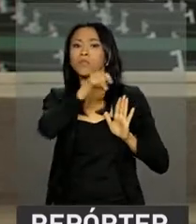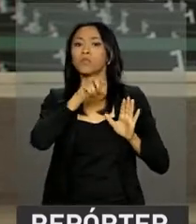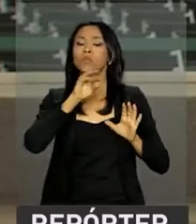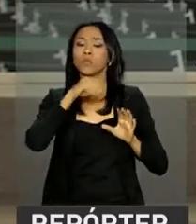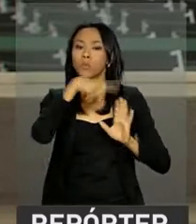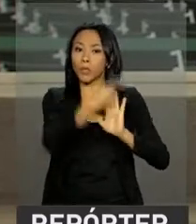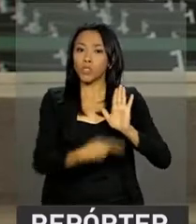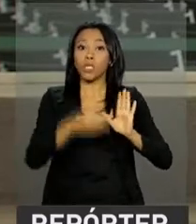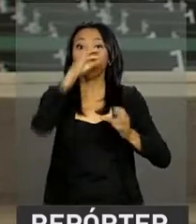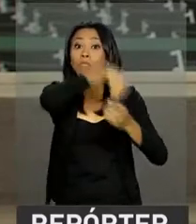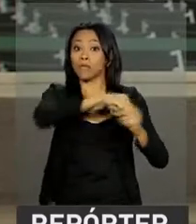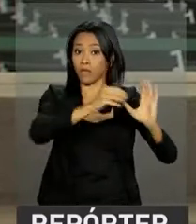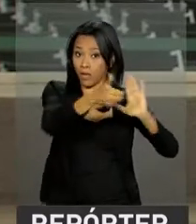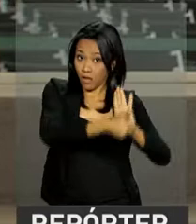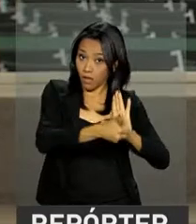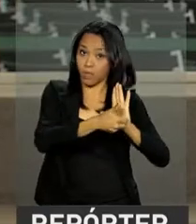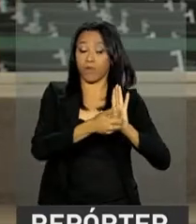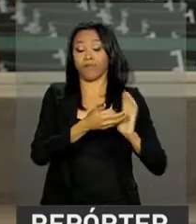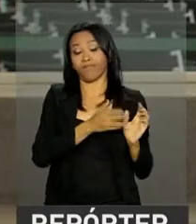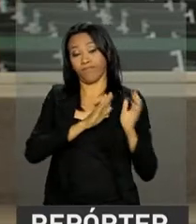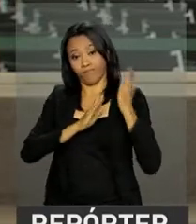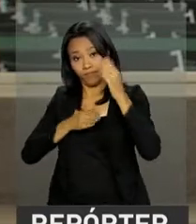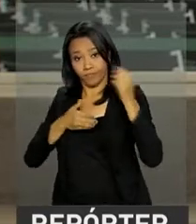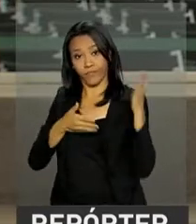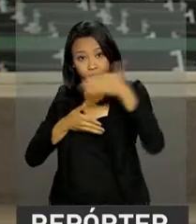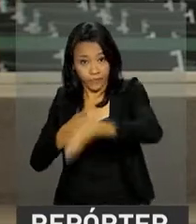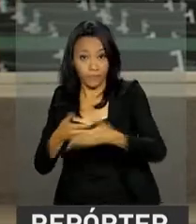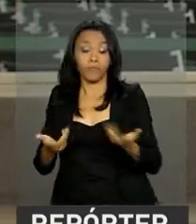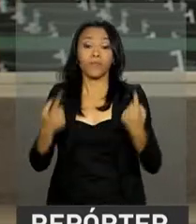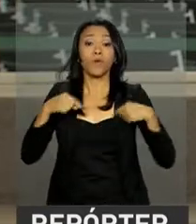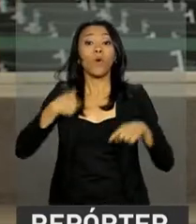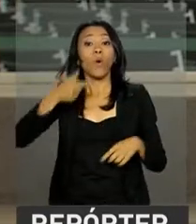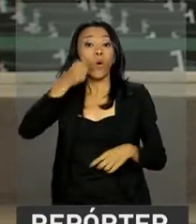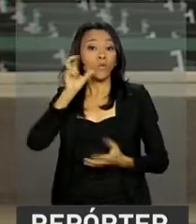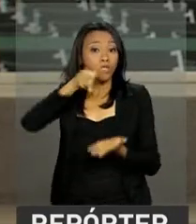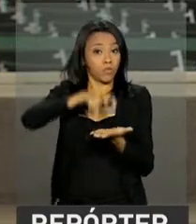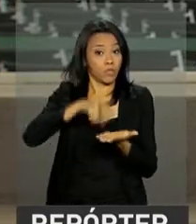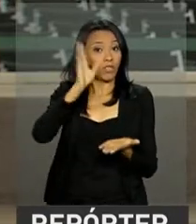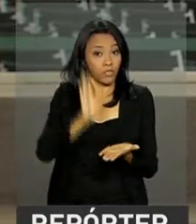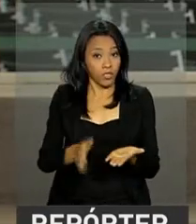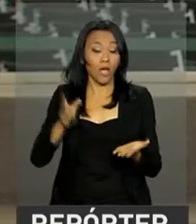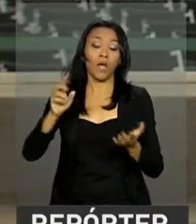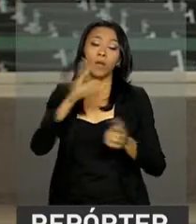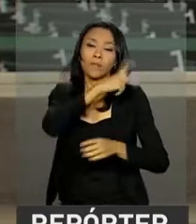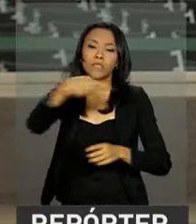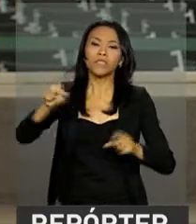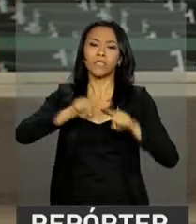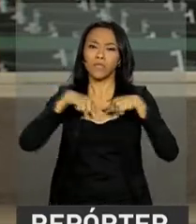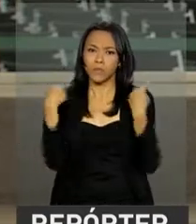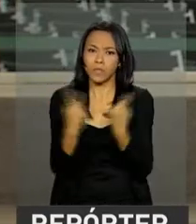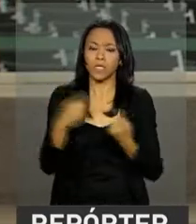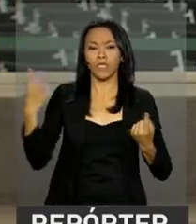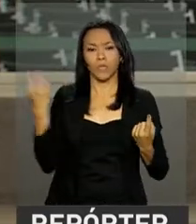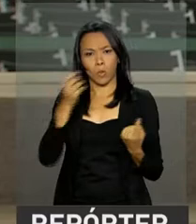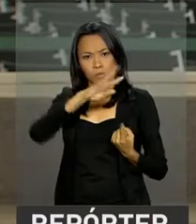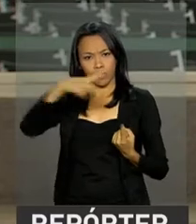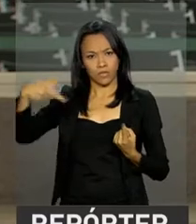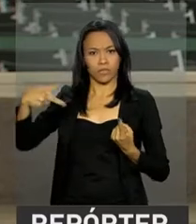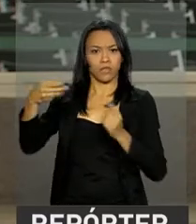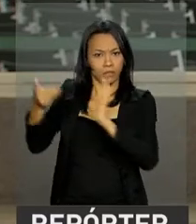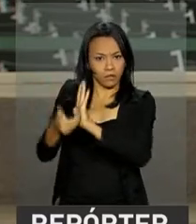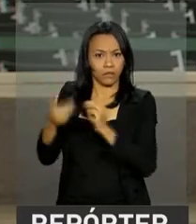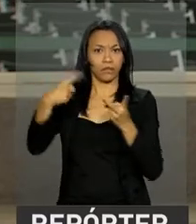deputado arthur maia ontem pela manhã o presidente michel temer já havia se reunido com rodrigo maia com o ministro da fazenda e henrique meirelles